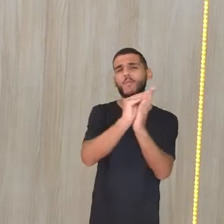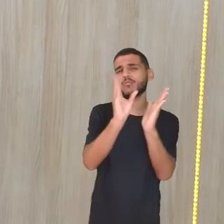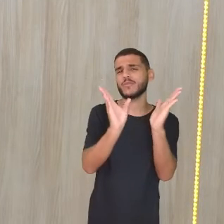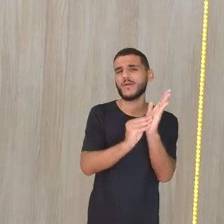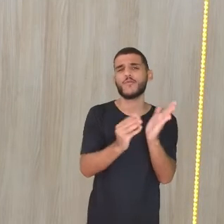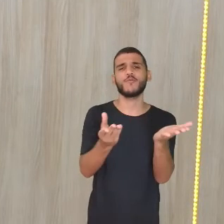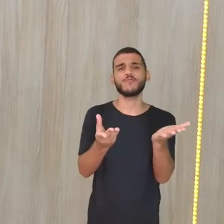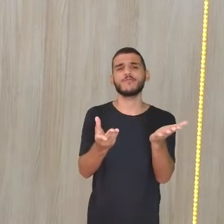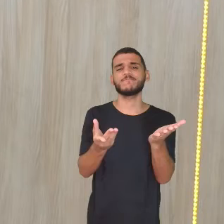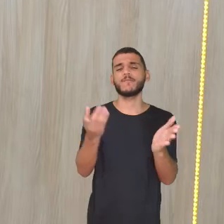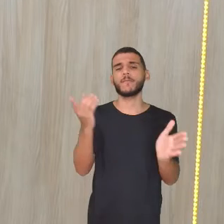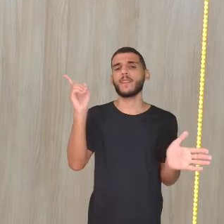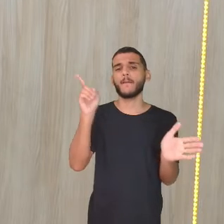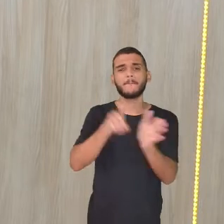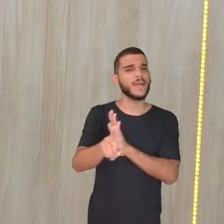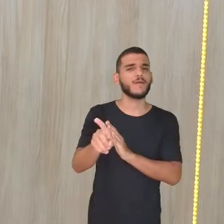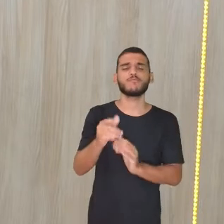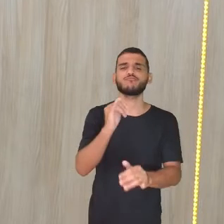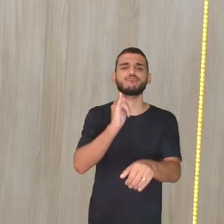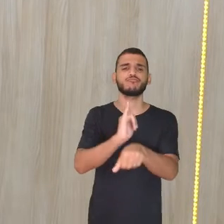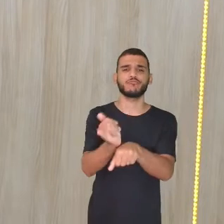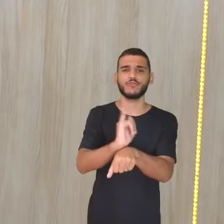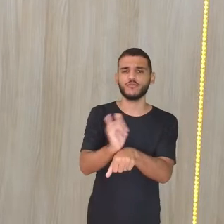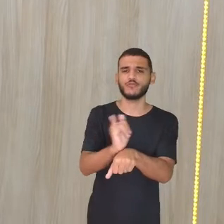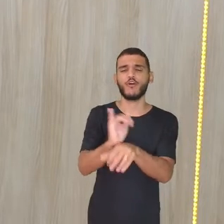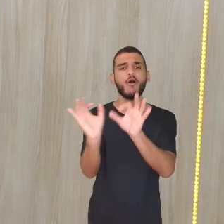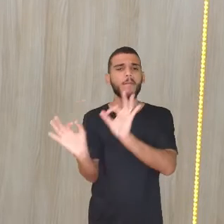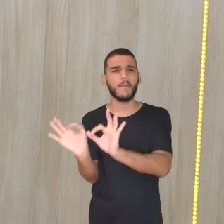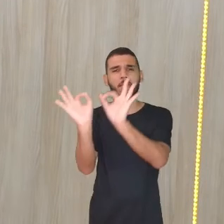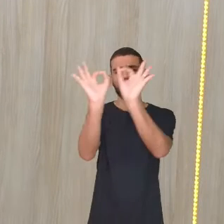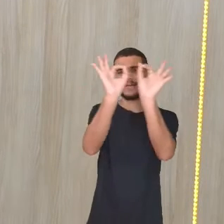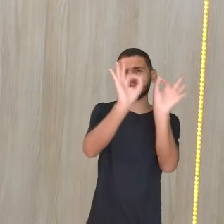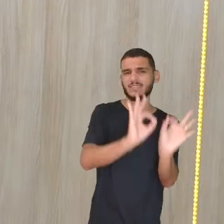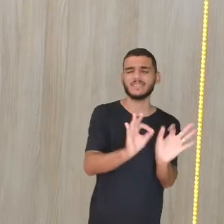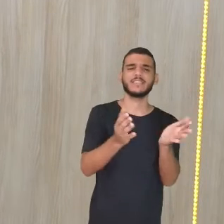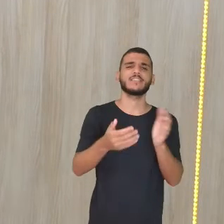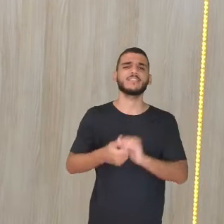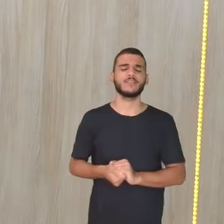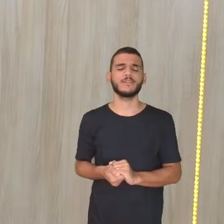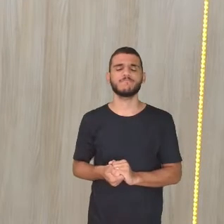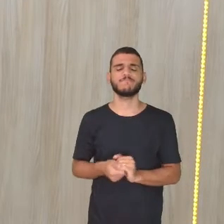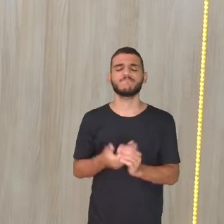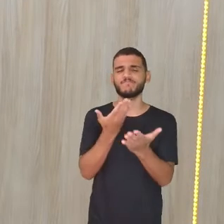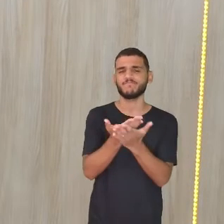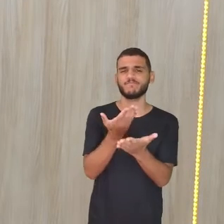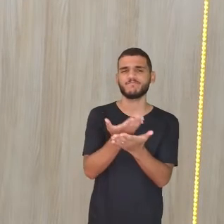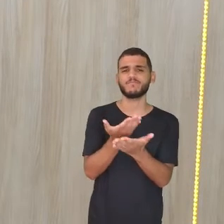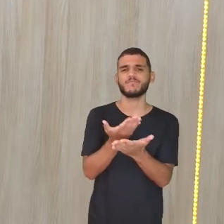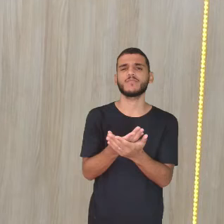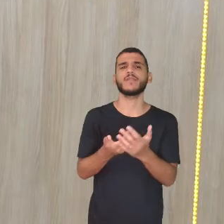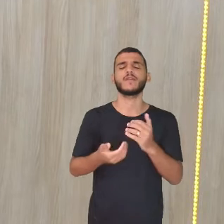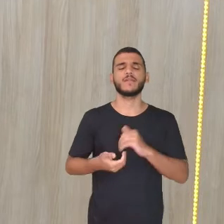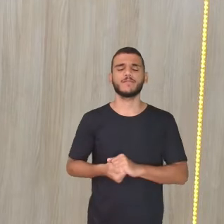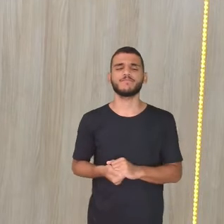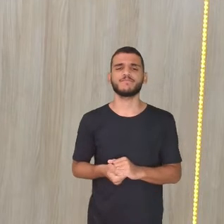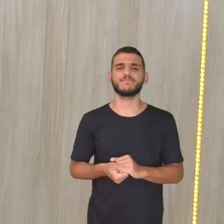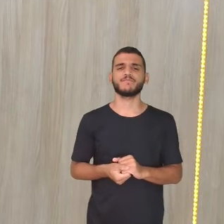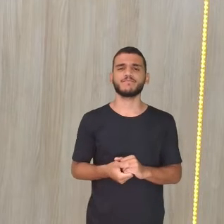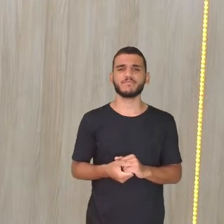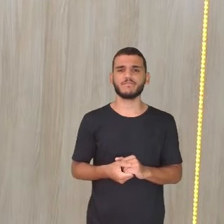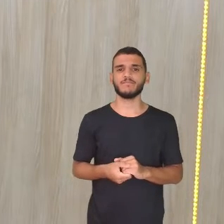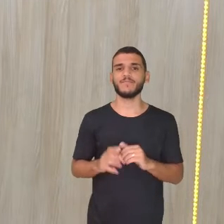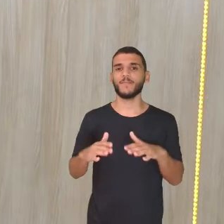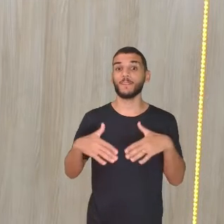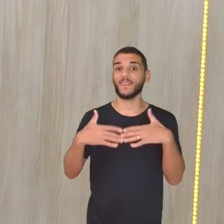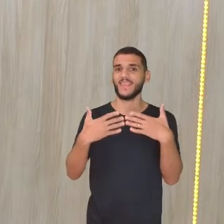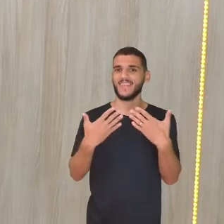conteúdo, vai lá no canal de YouTube e assiste às nossas aulas que estão, não é, lá no canal de YouTube.